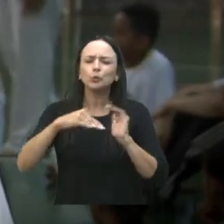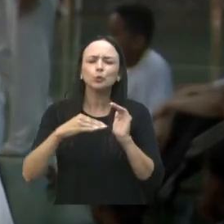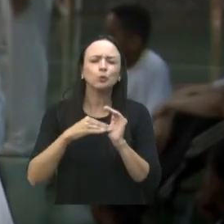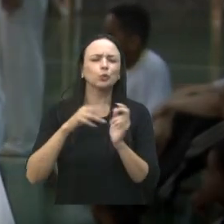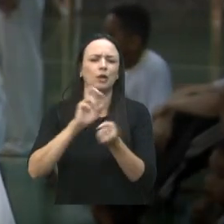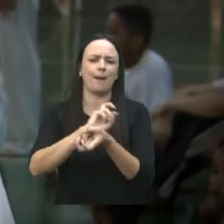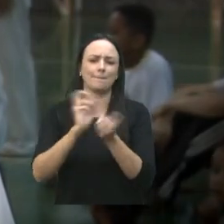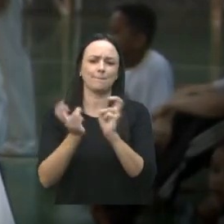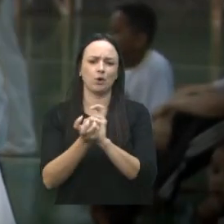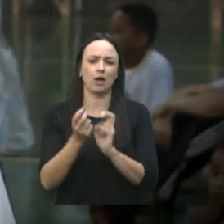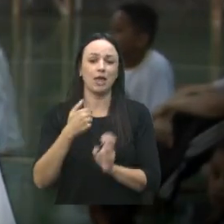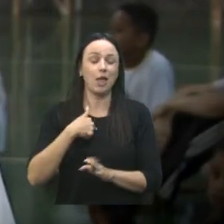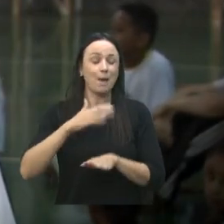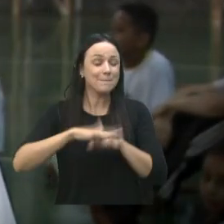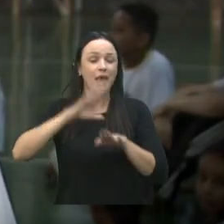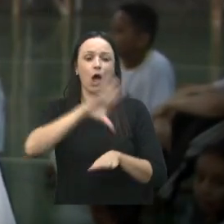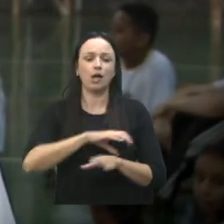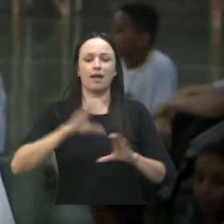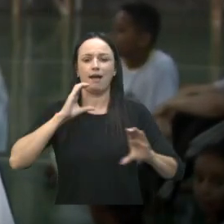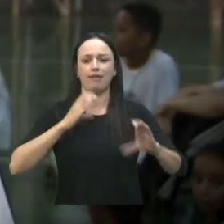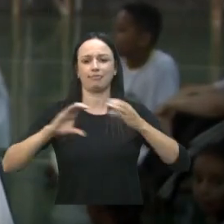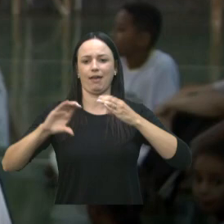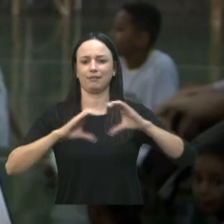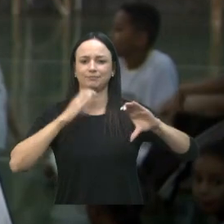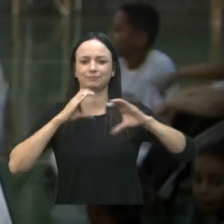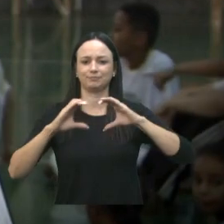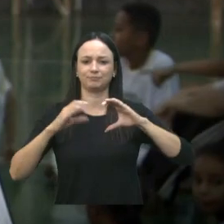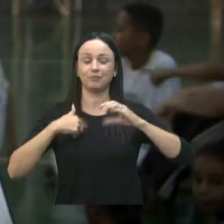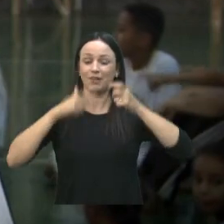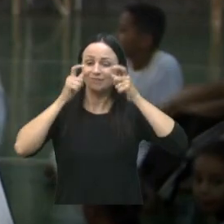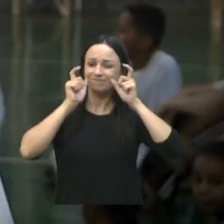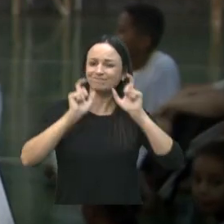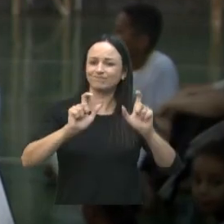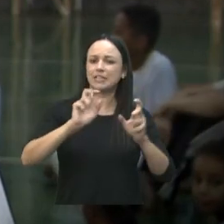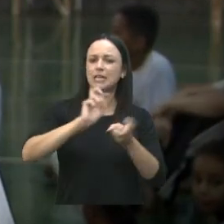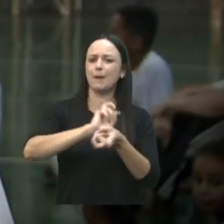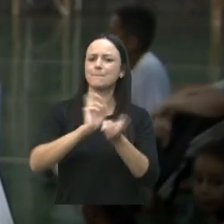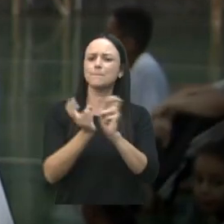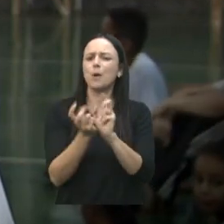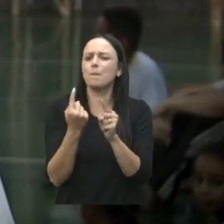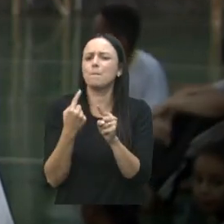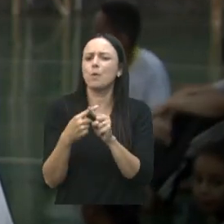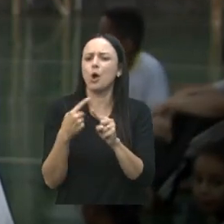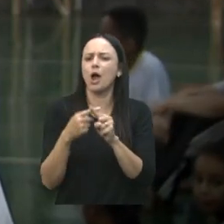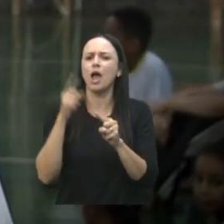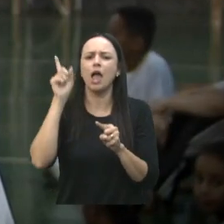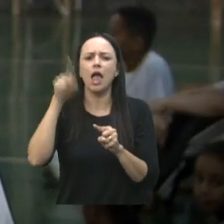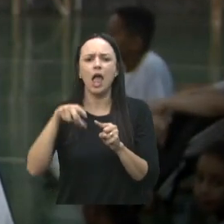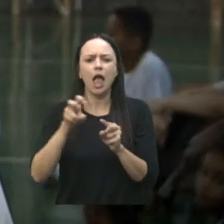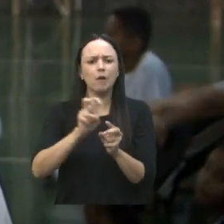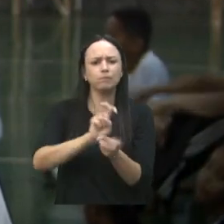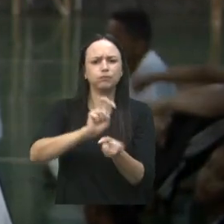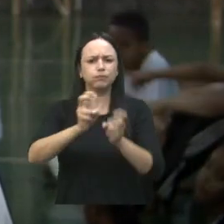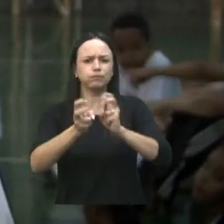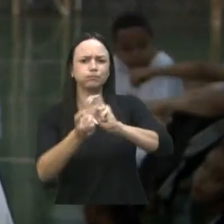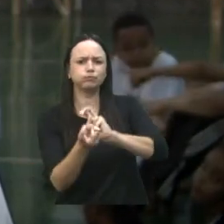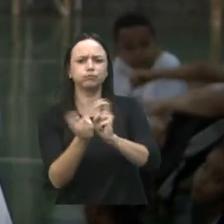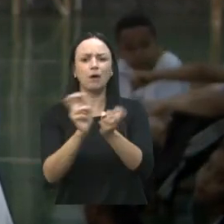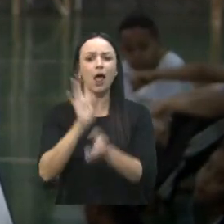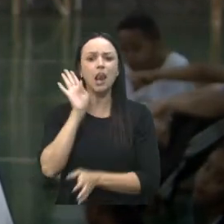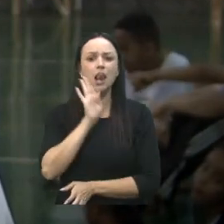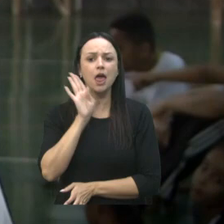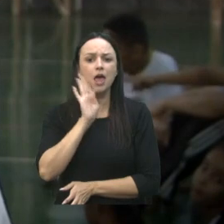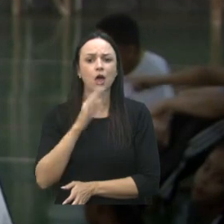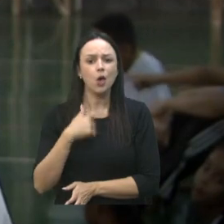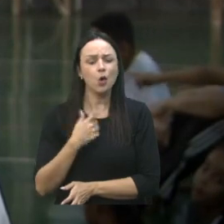eu mais realmente gosto é de cantar. E eu me interessei na capoeira porque é uma luta bem legal e eu quero